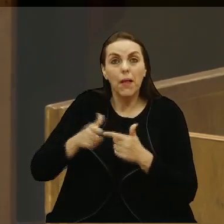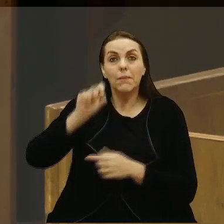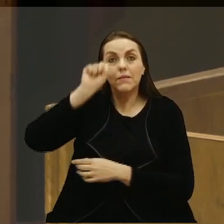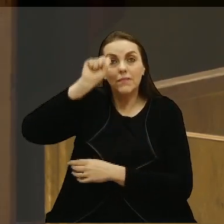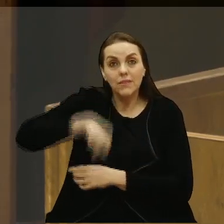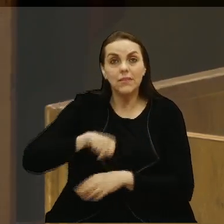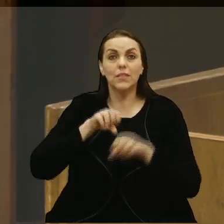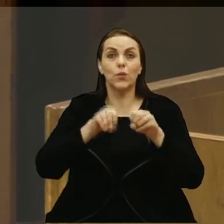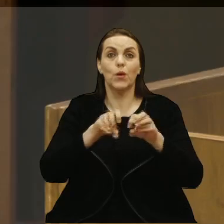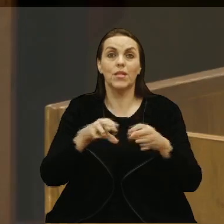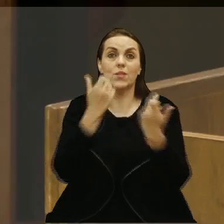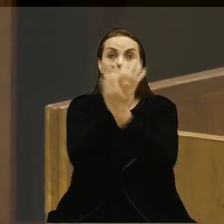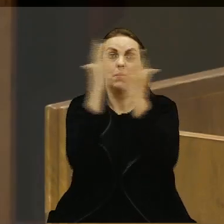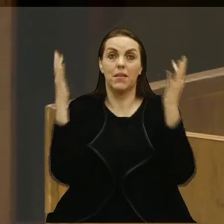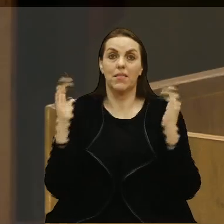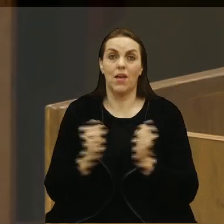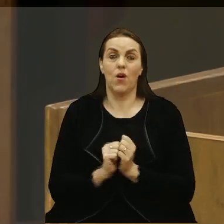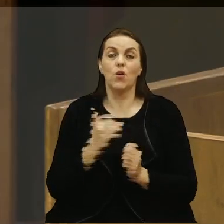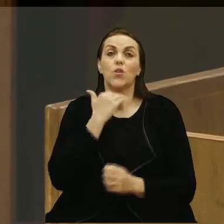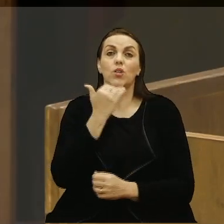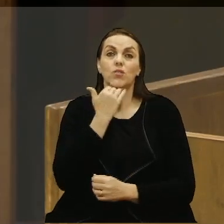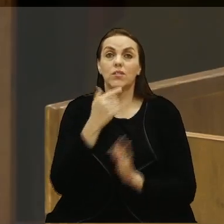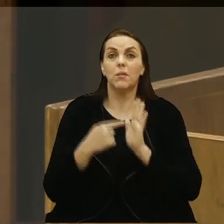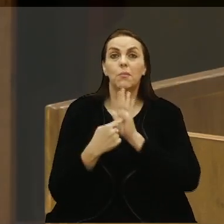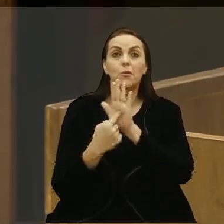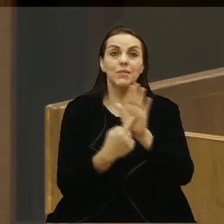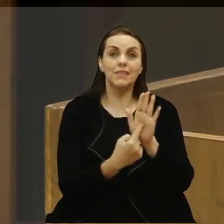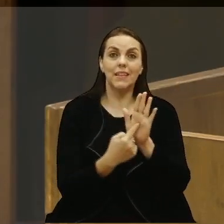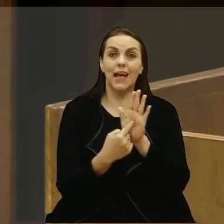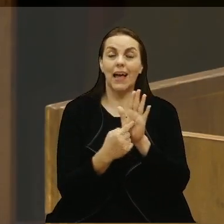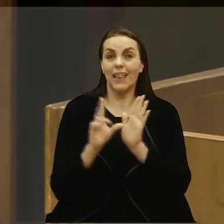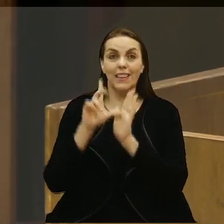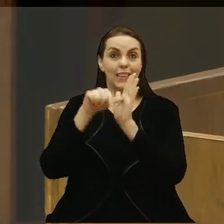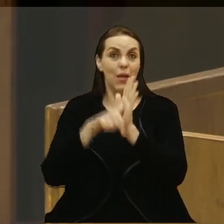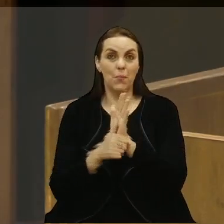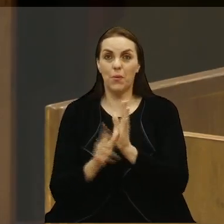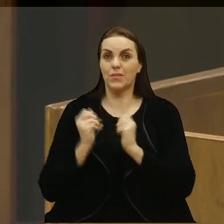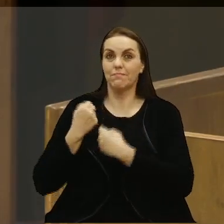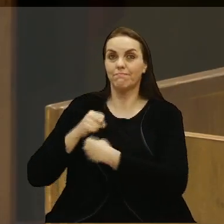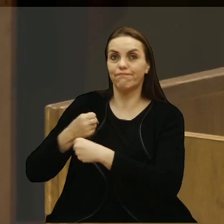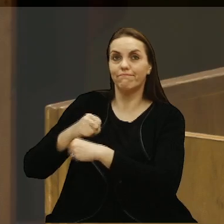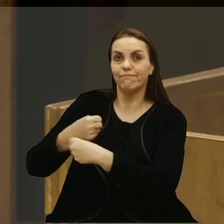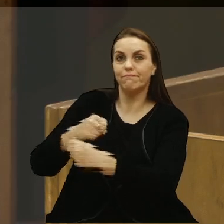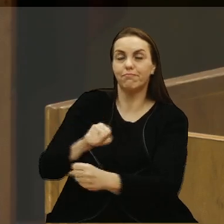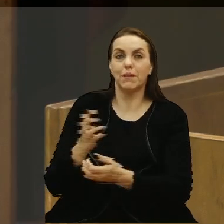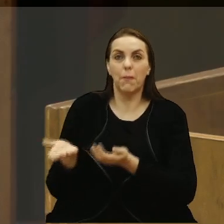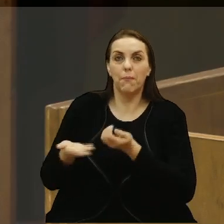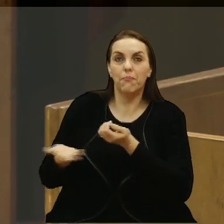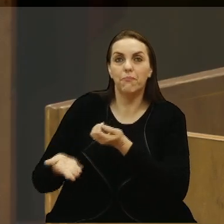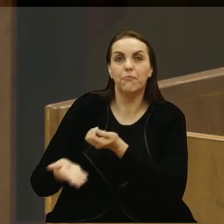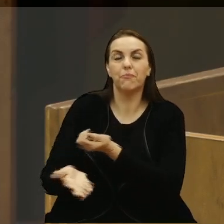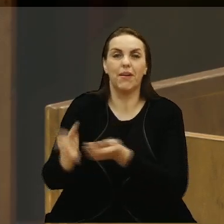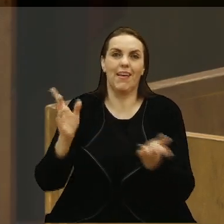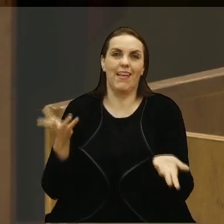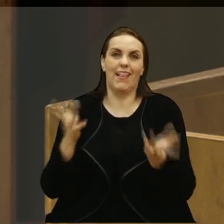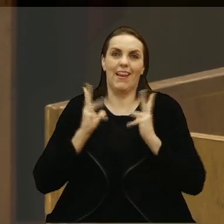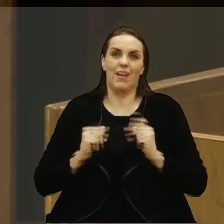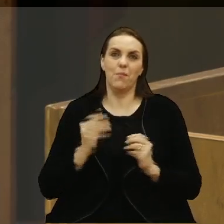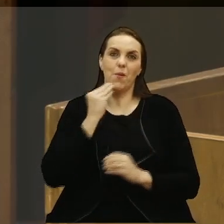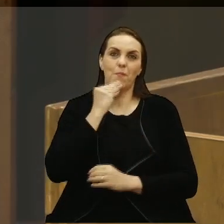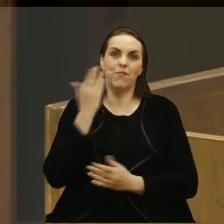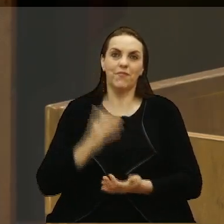Então, não adianta nós mostrar um cenário depois que passa a varrição, que passa a capina, porque vai estar tudo limpo mesmo.